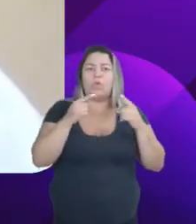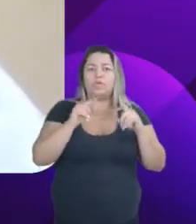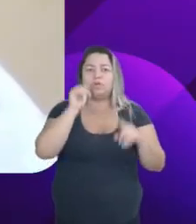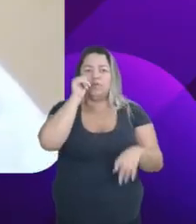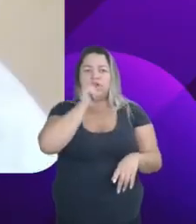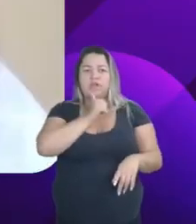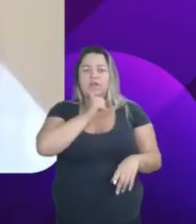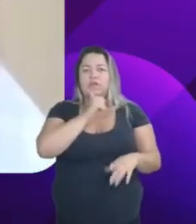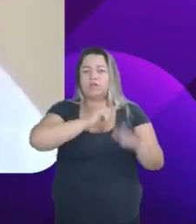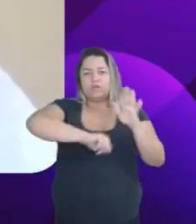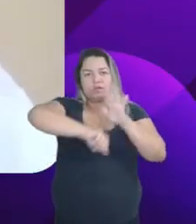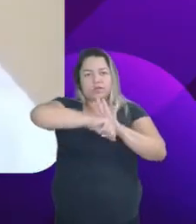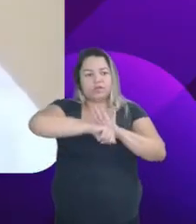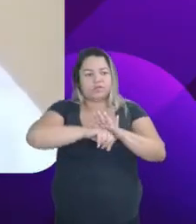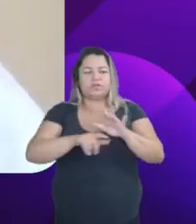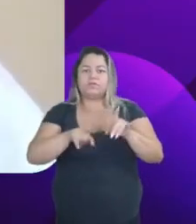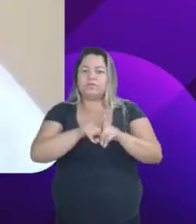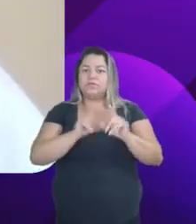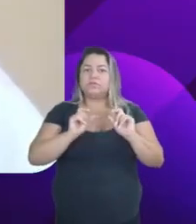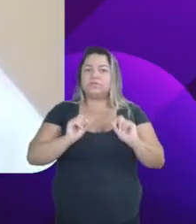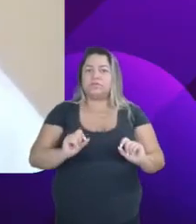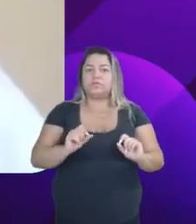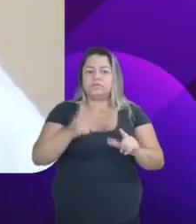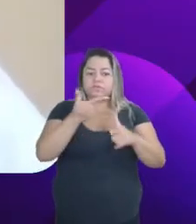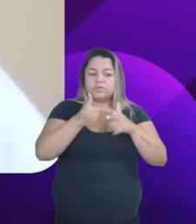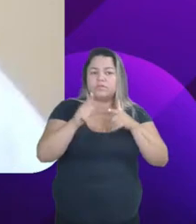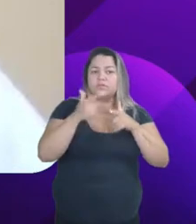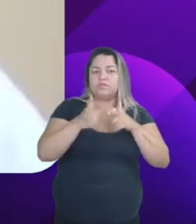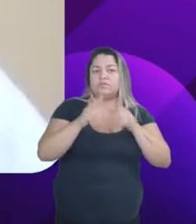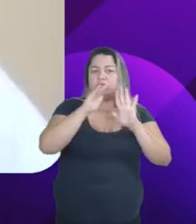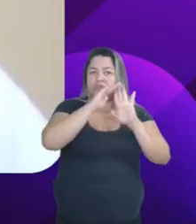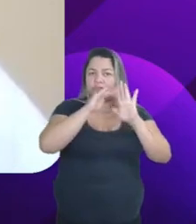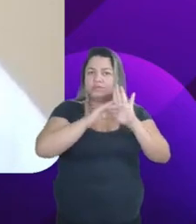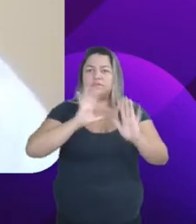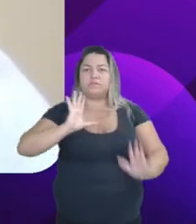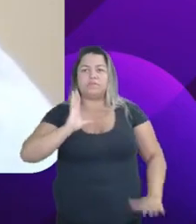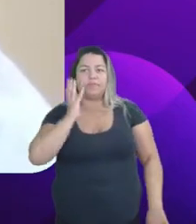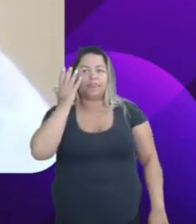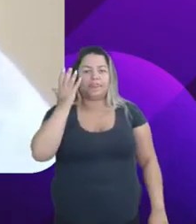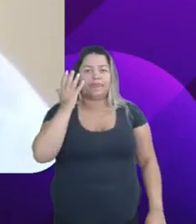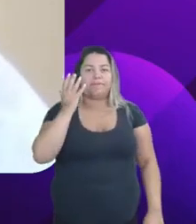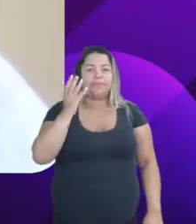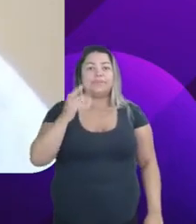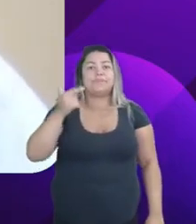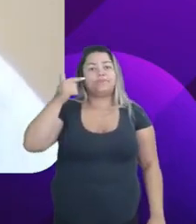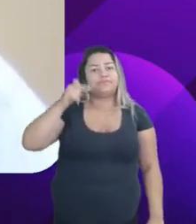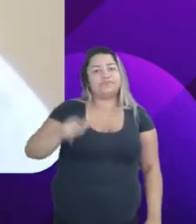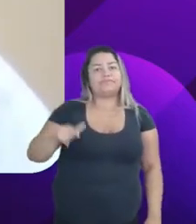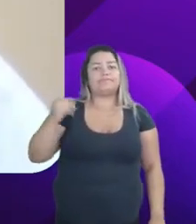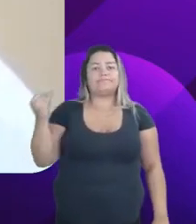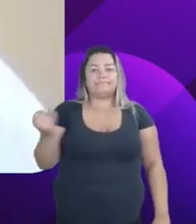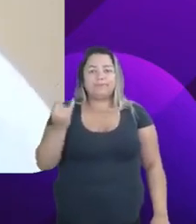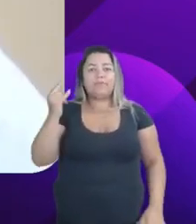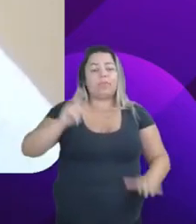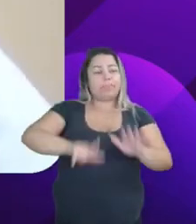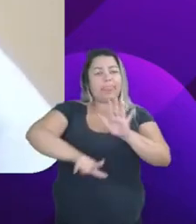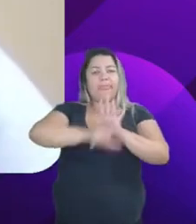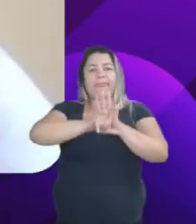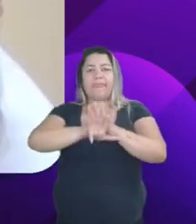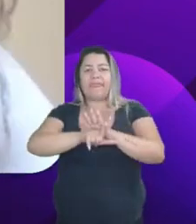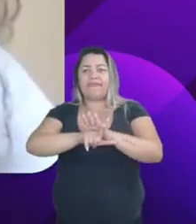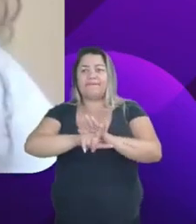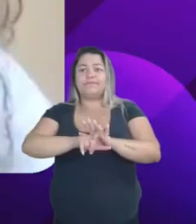crime, metade desses problemas que advêm desta pauta estarão resolvidos. Um outro fato importantíssimo da lei é quando ela vai